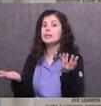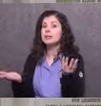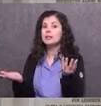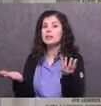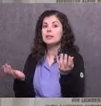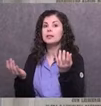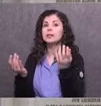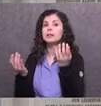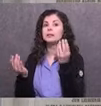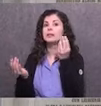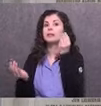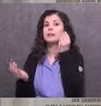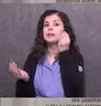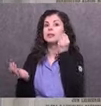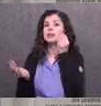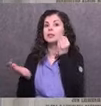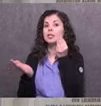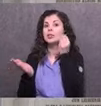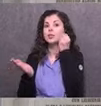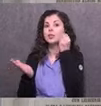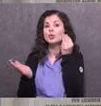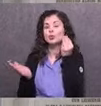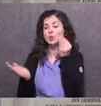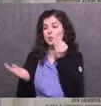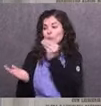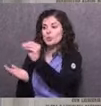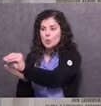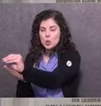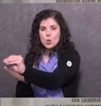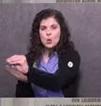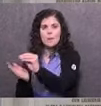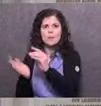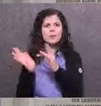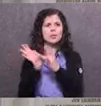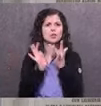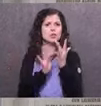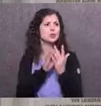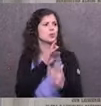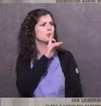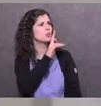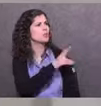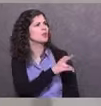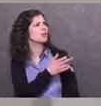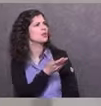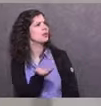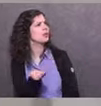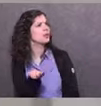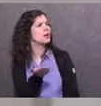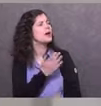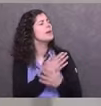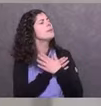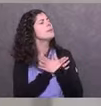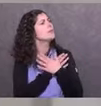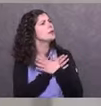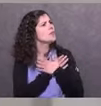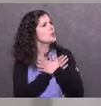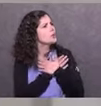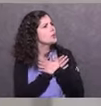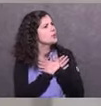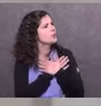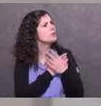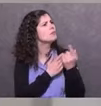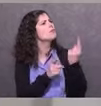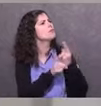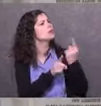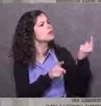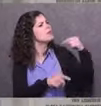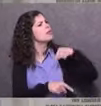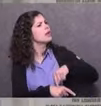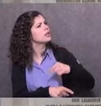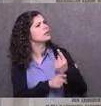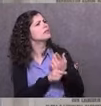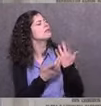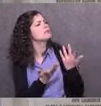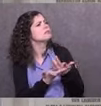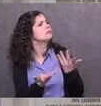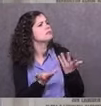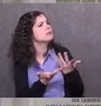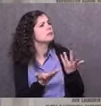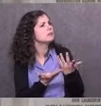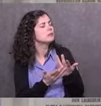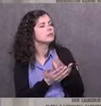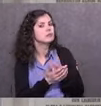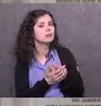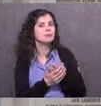E beijou-o. Jesus respondeu-lhe: Amigo, a que vieste?